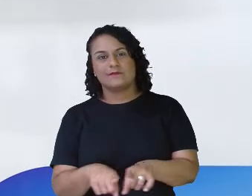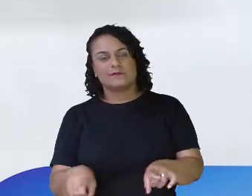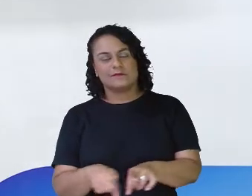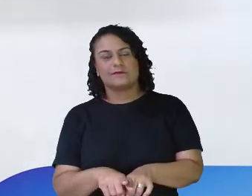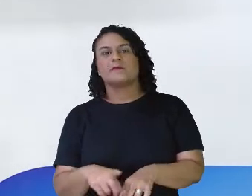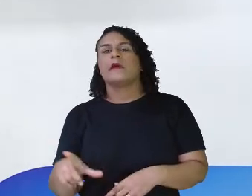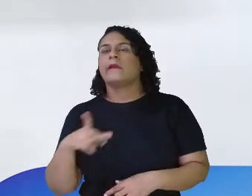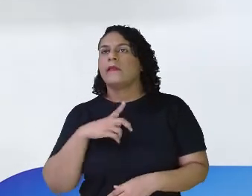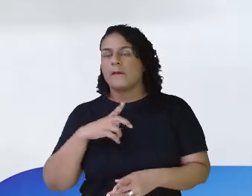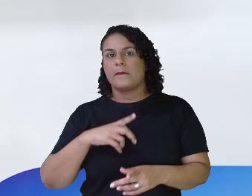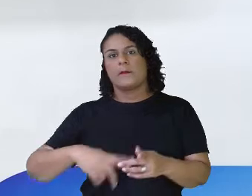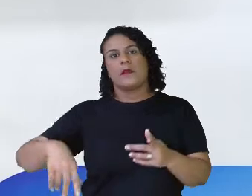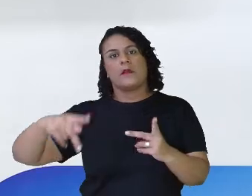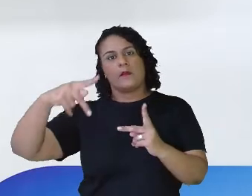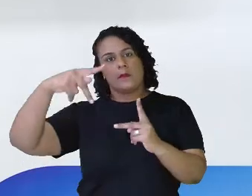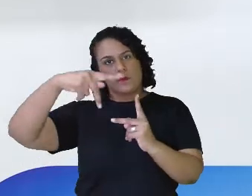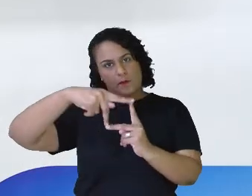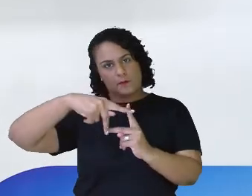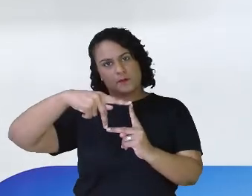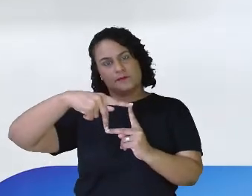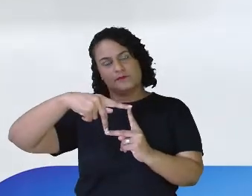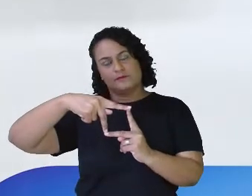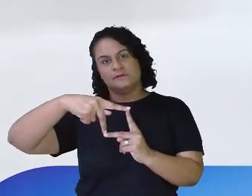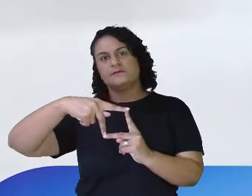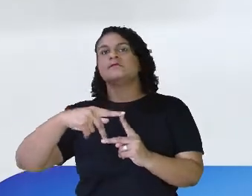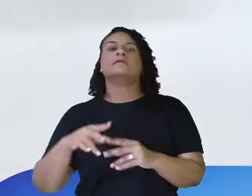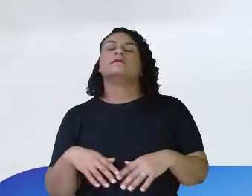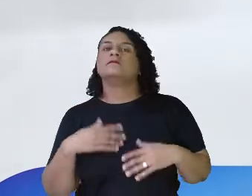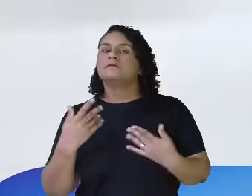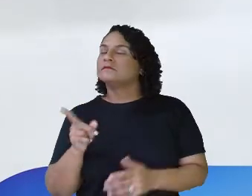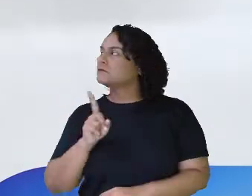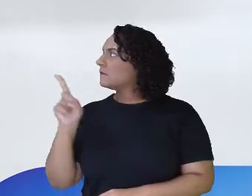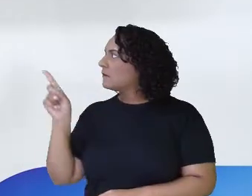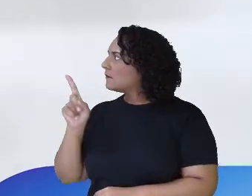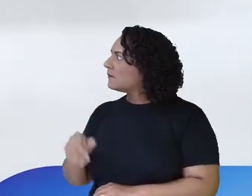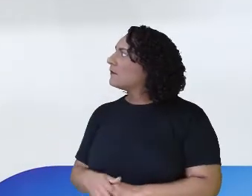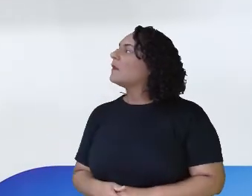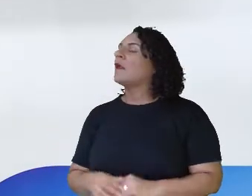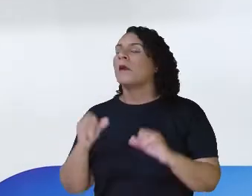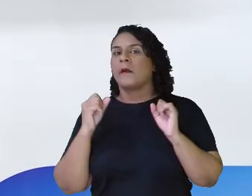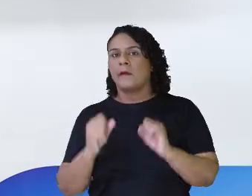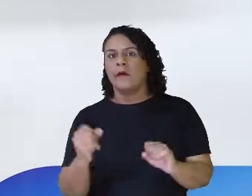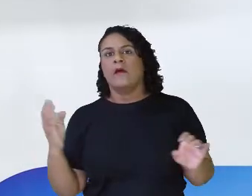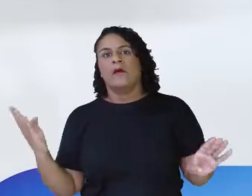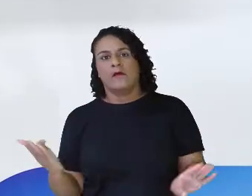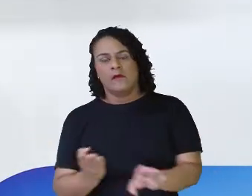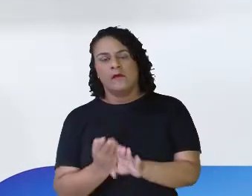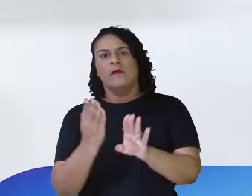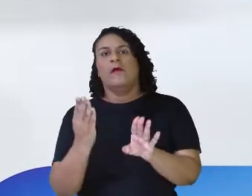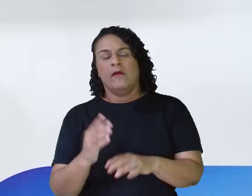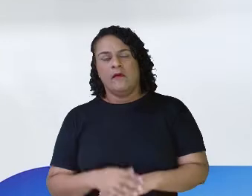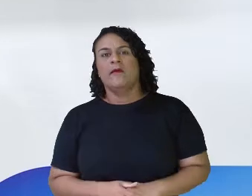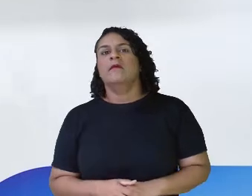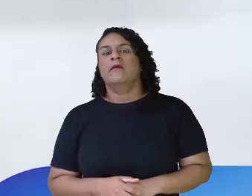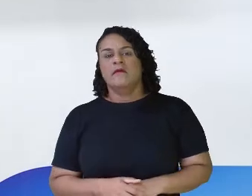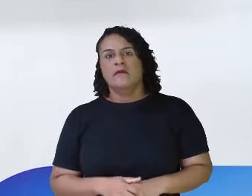em forma de quadrado também, né? Então, placa de trânsito também podemos identificar